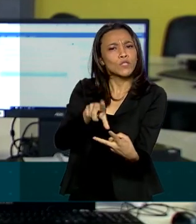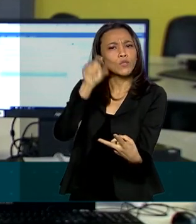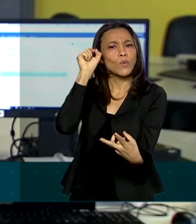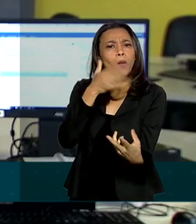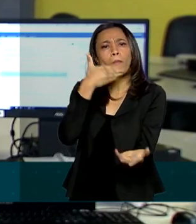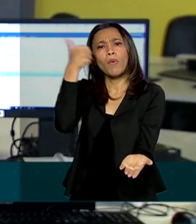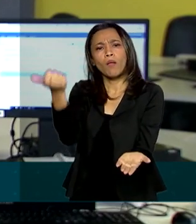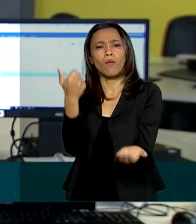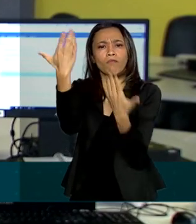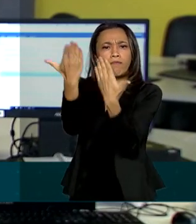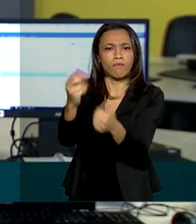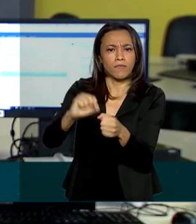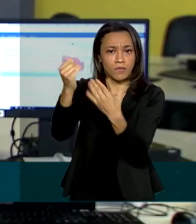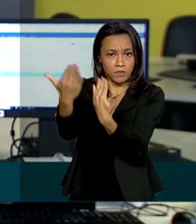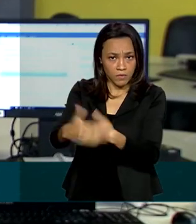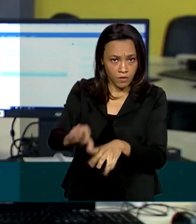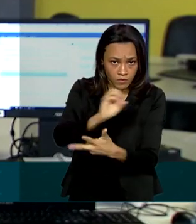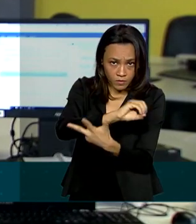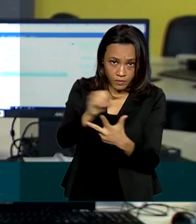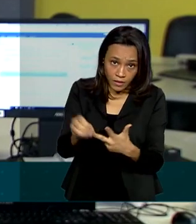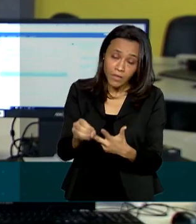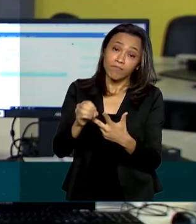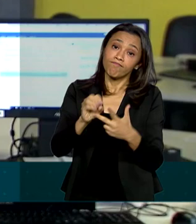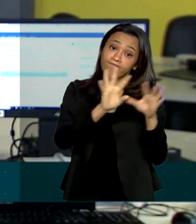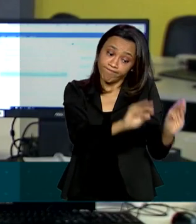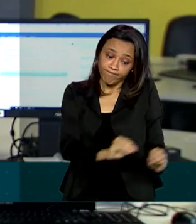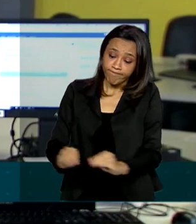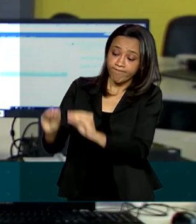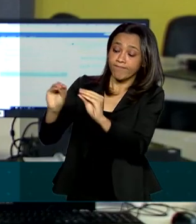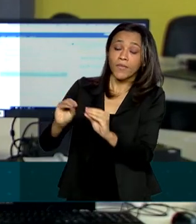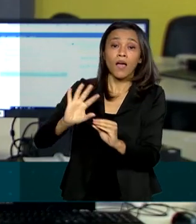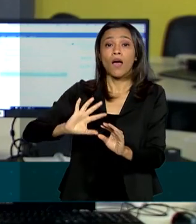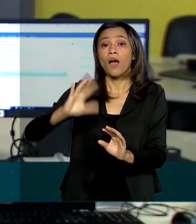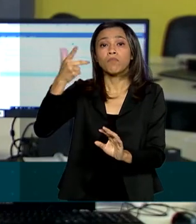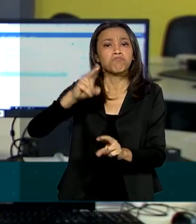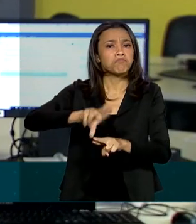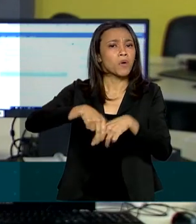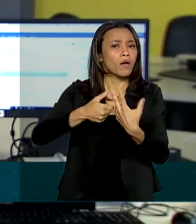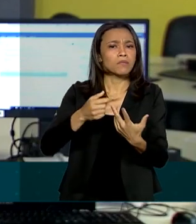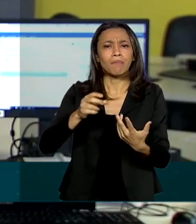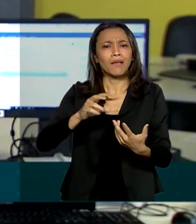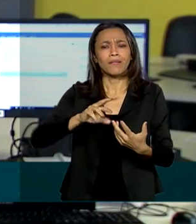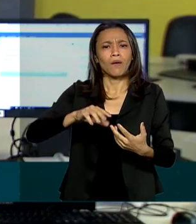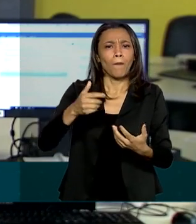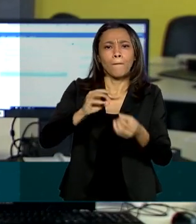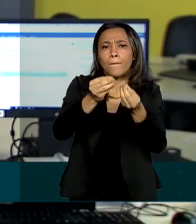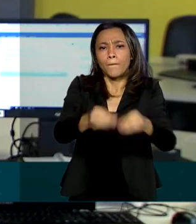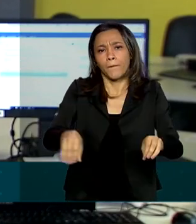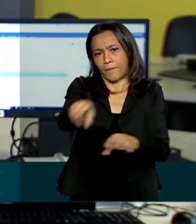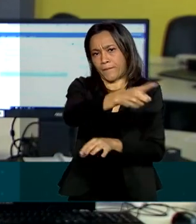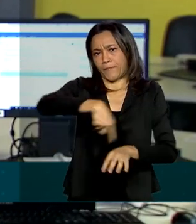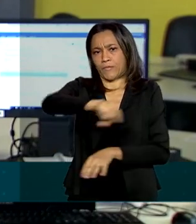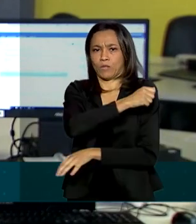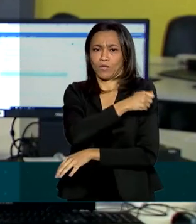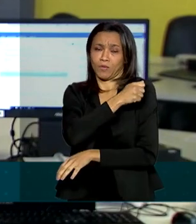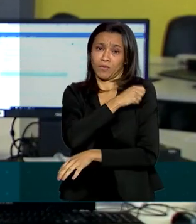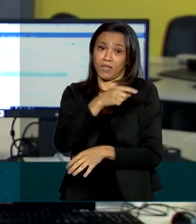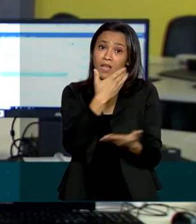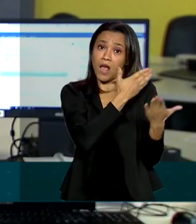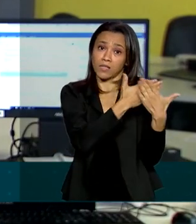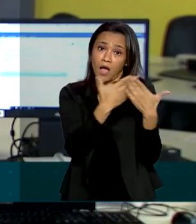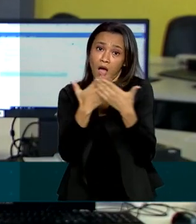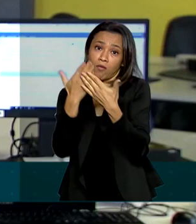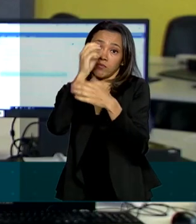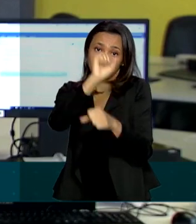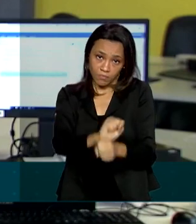vai ser melhor realizar as provas. O adiamento aconteceu para não prejudicar os estudantes que tiveram as aulas interrompidas por causa do